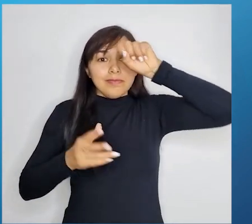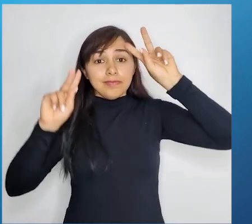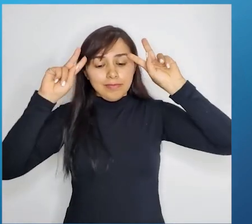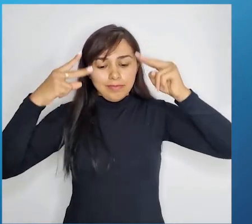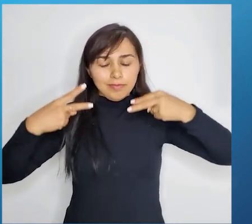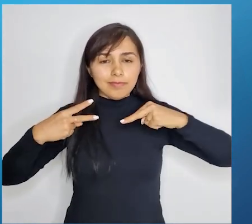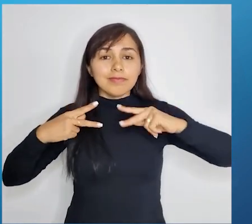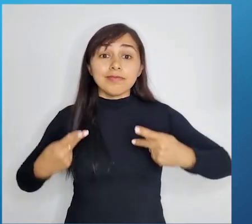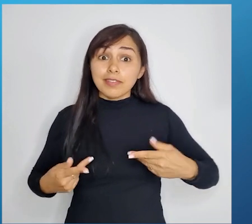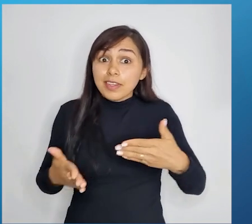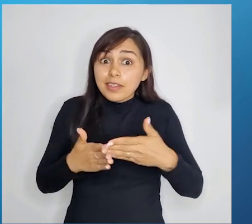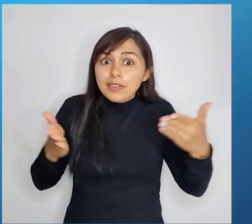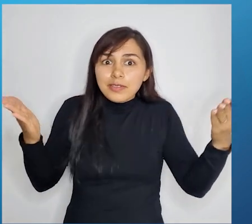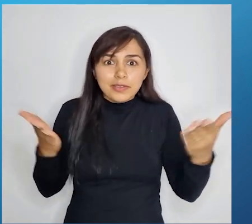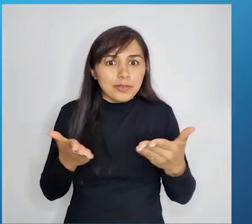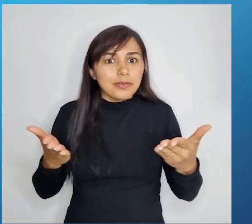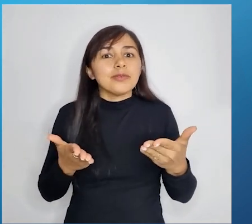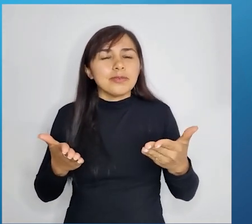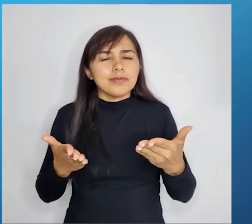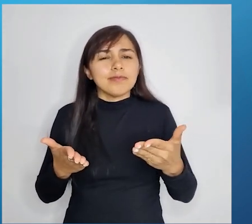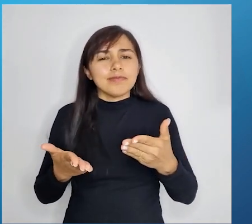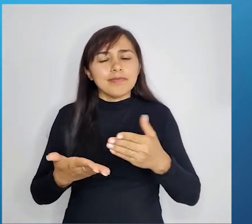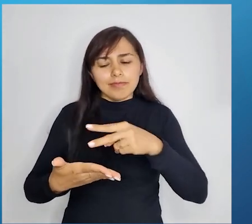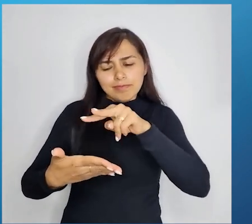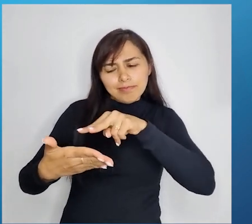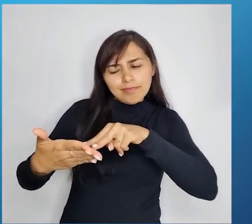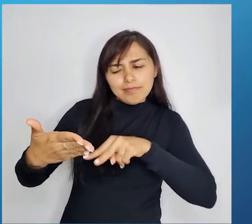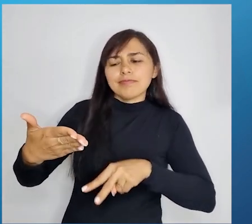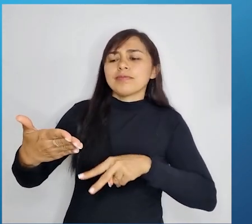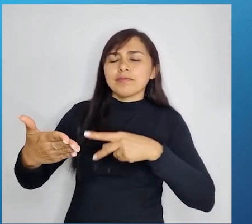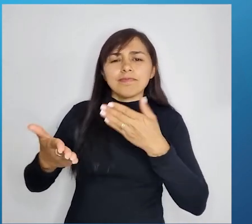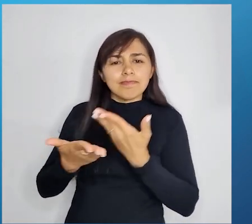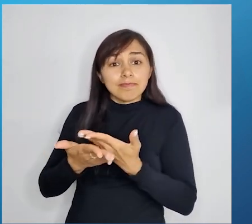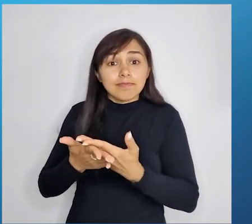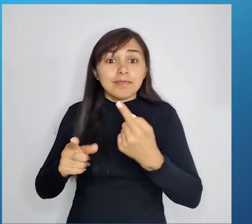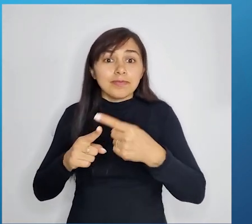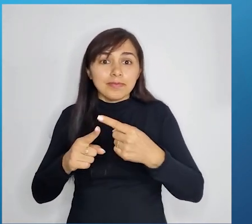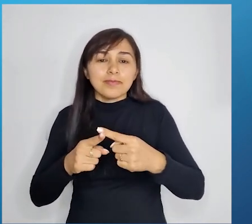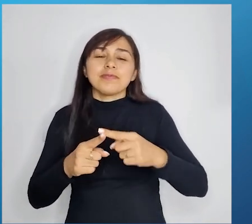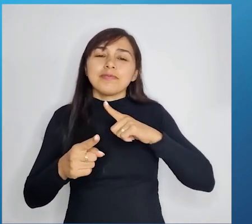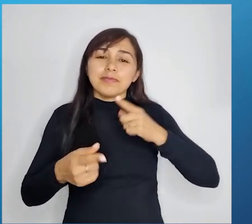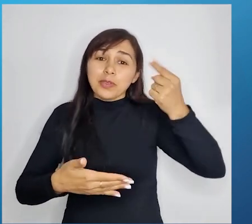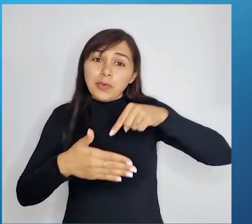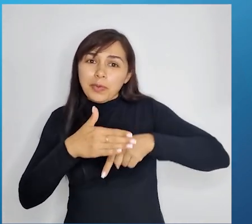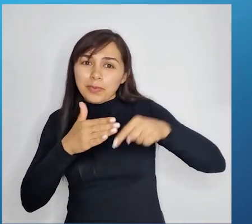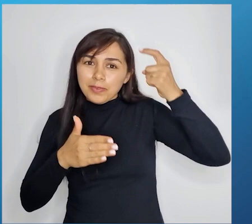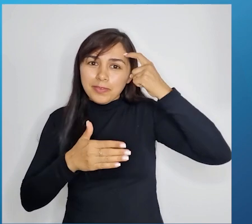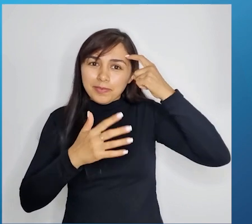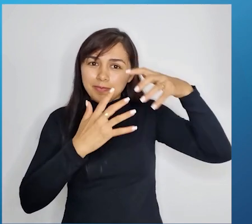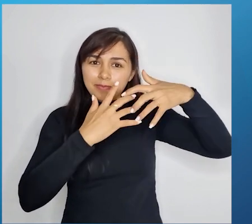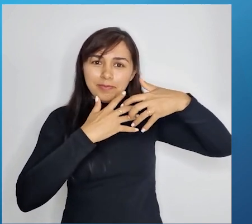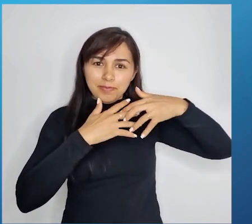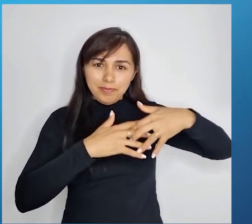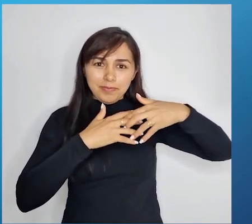a ser estudadas e apreciadas pela sua originalidade e pela profundidade de suas reflexões.